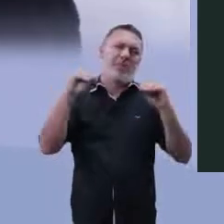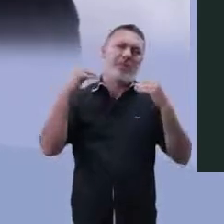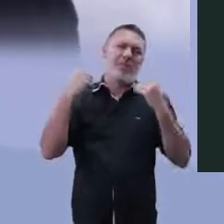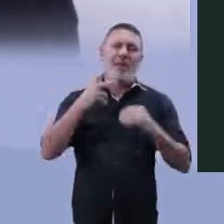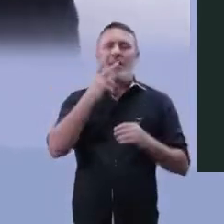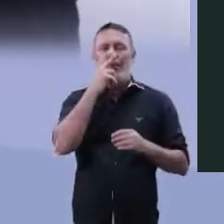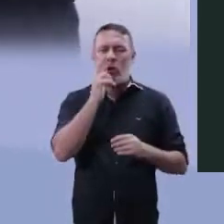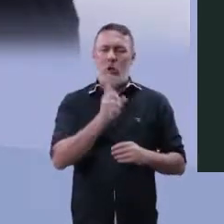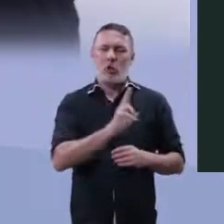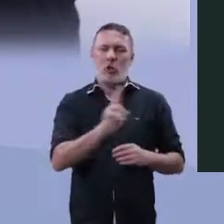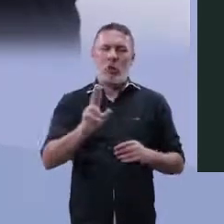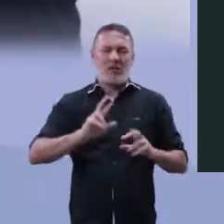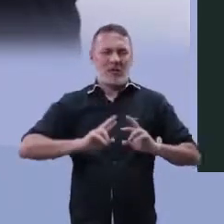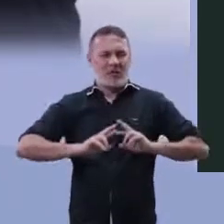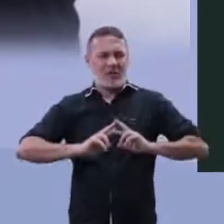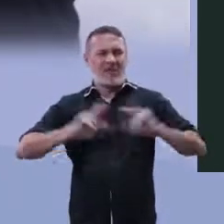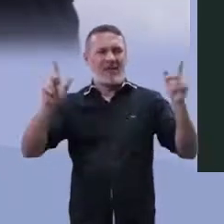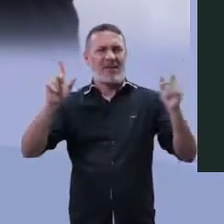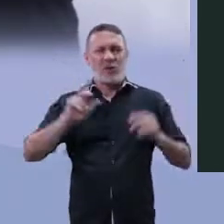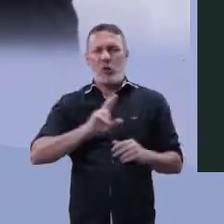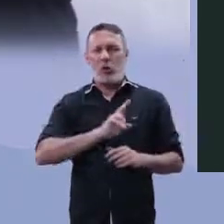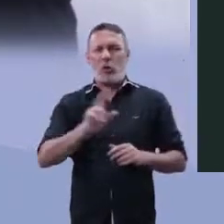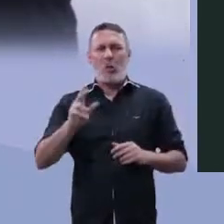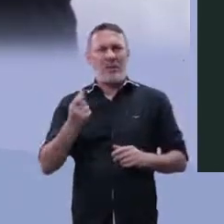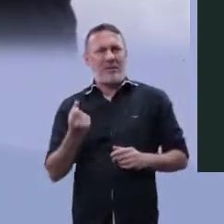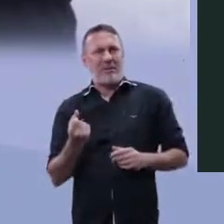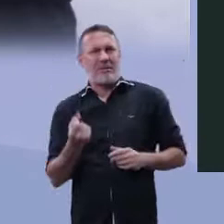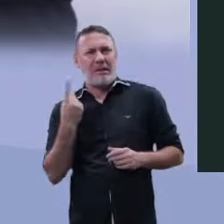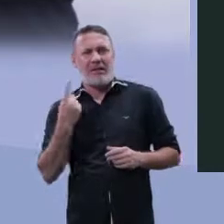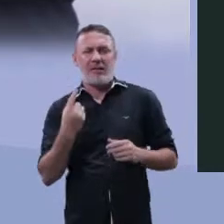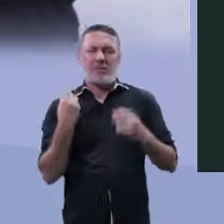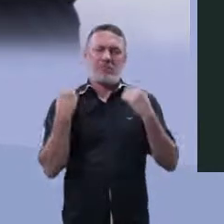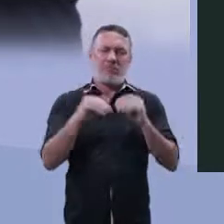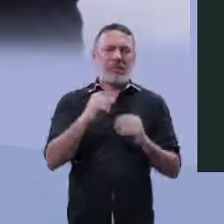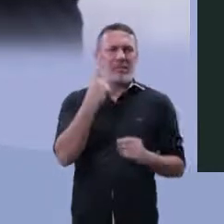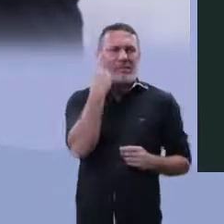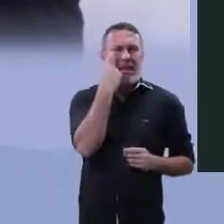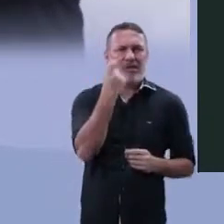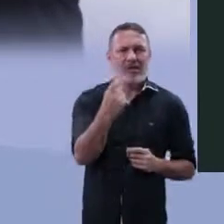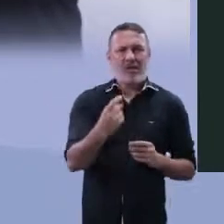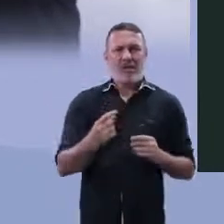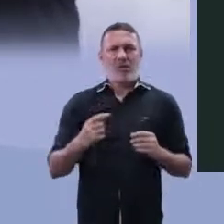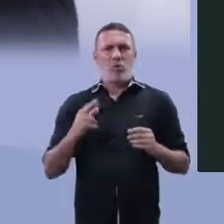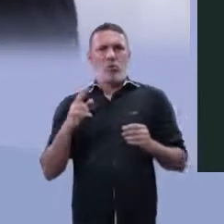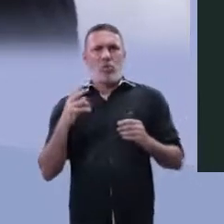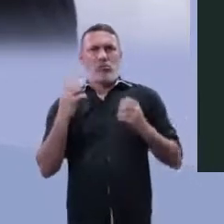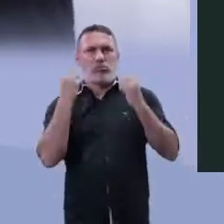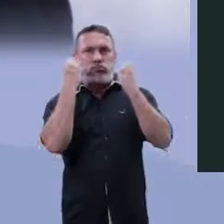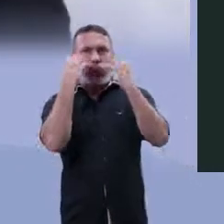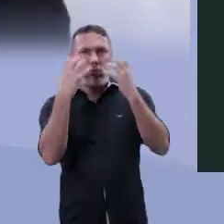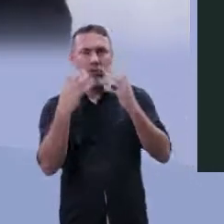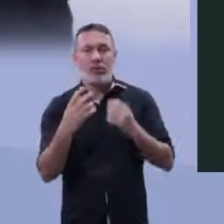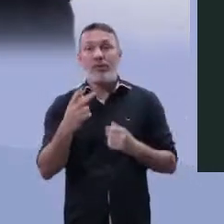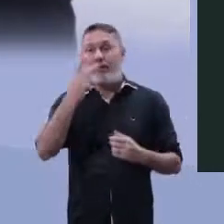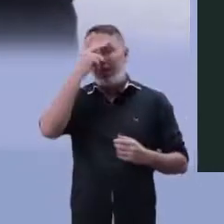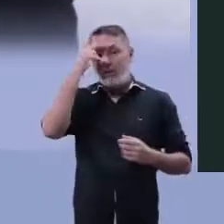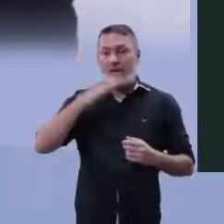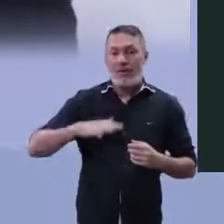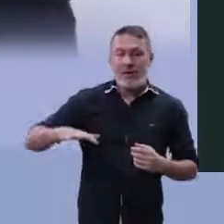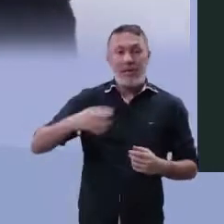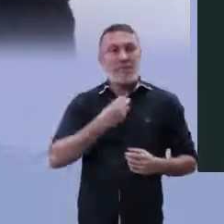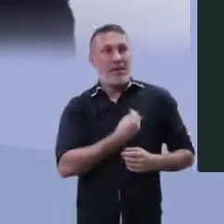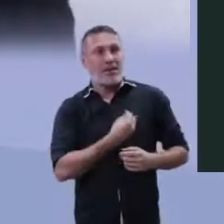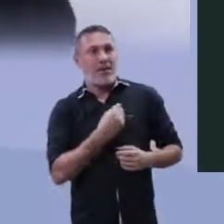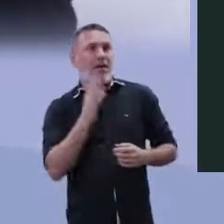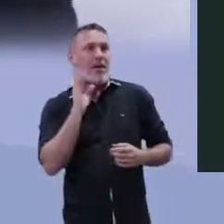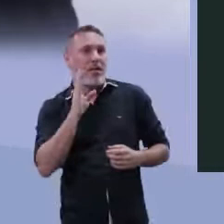festival de mentiras, né? Então, assim, as pessoas colocavam os nomes mais exóticos, diziam as coisas mais interessantes,